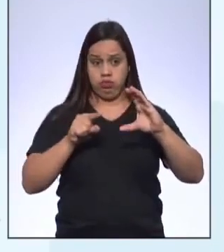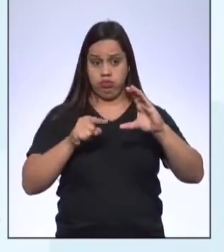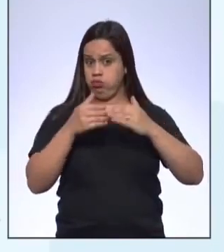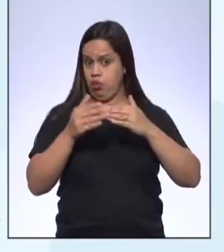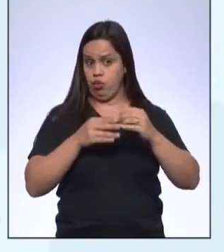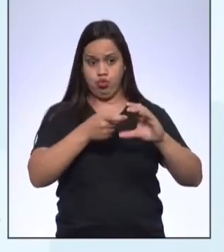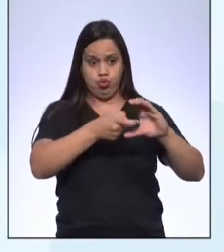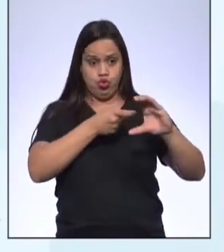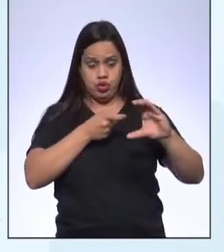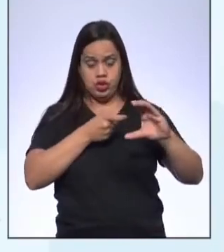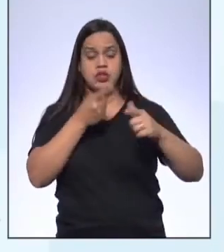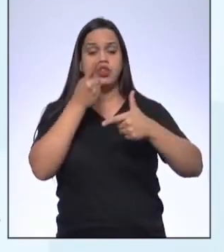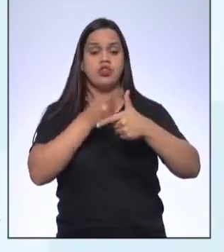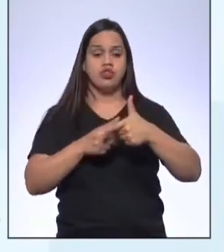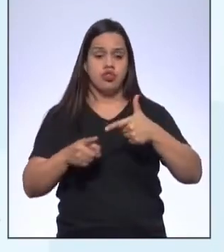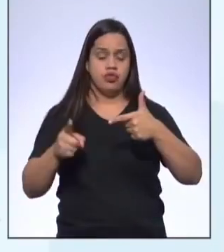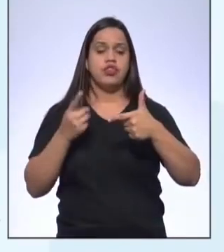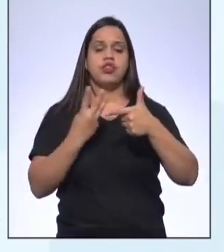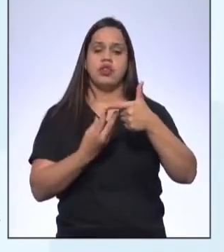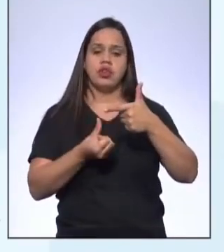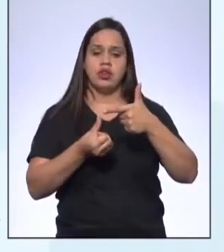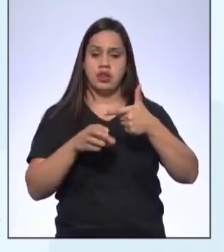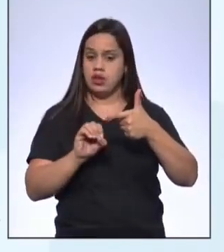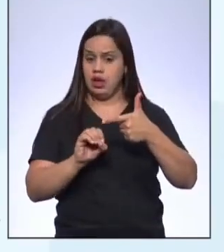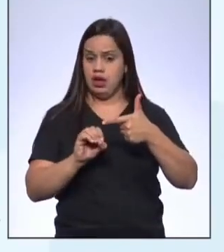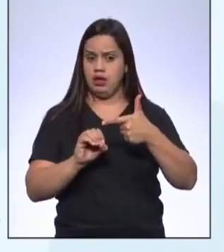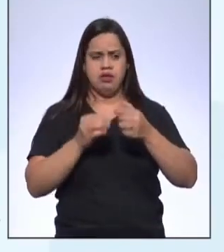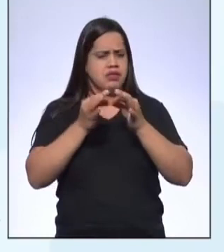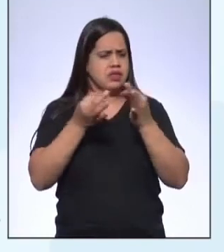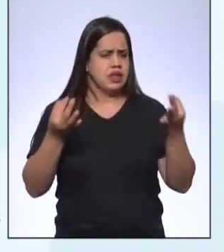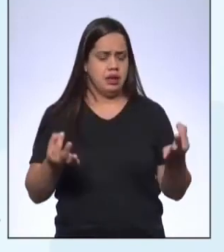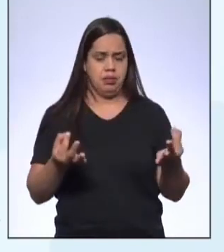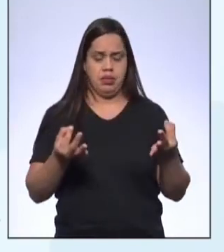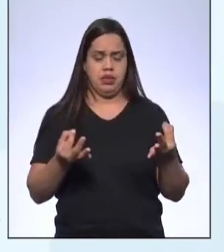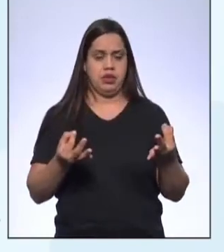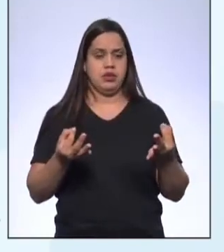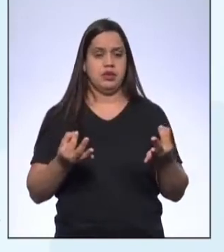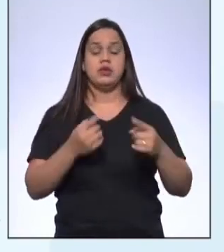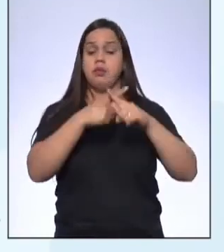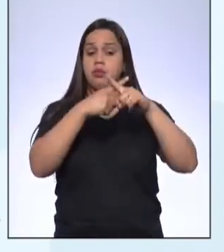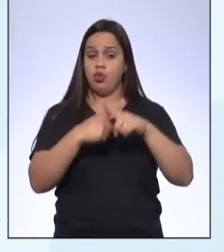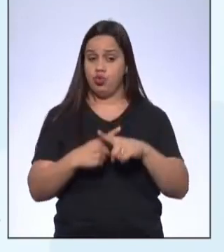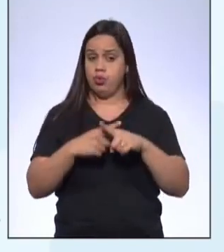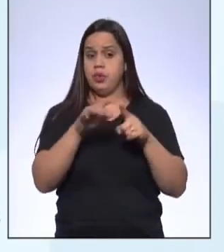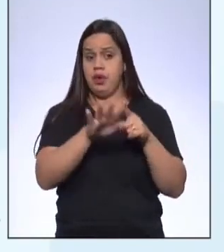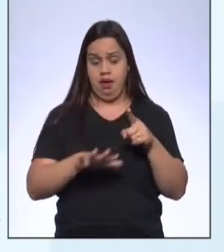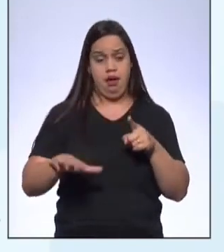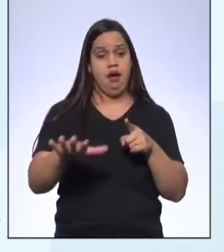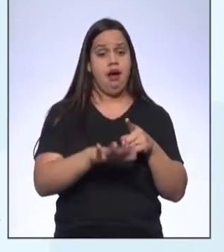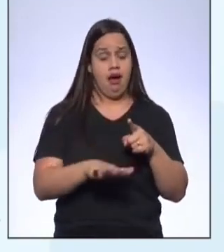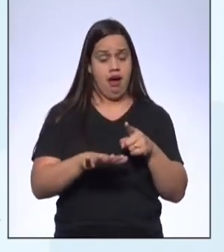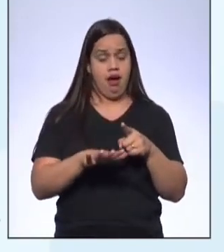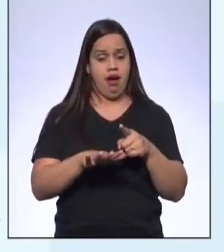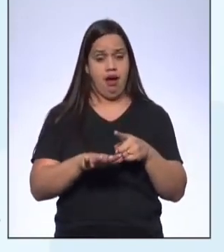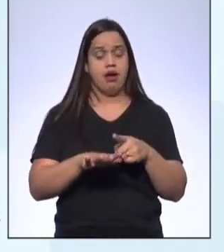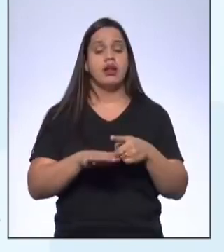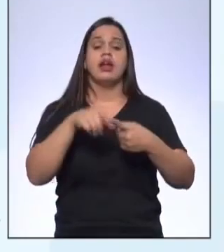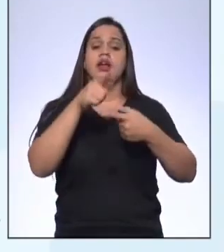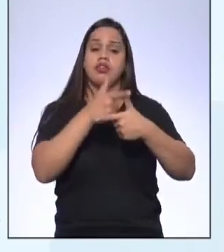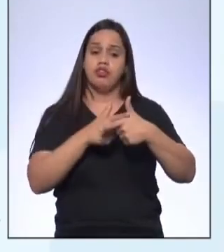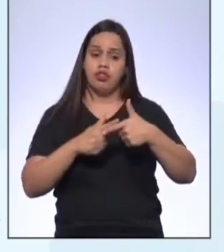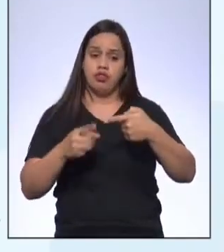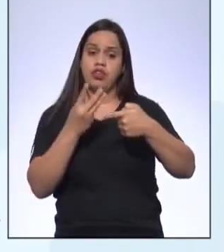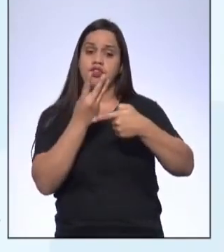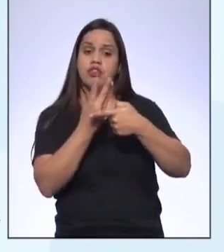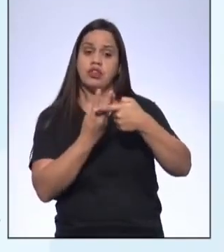x, dividido por 360. Simples. Multiplica pela área e divide por 360.